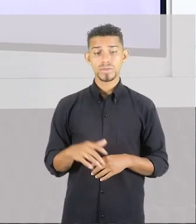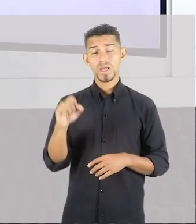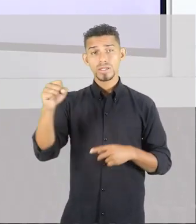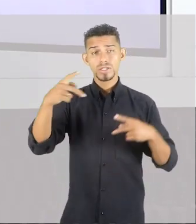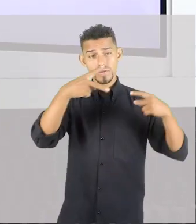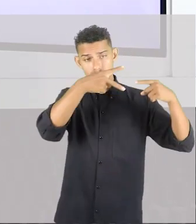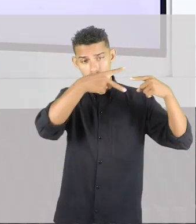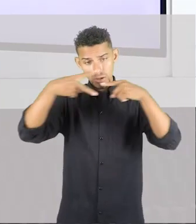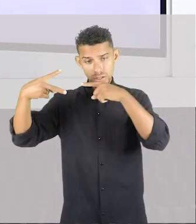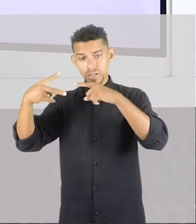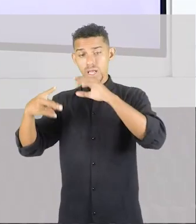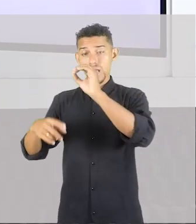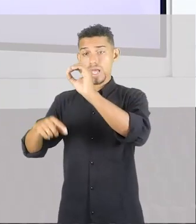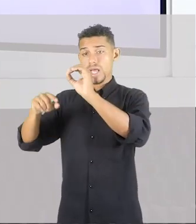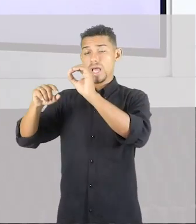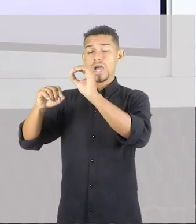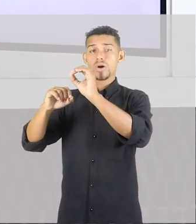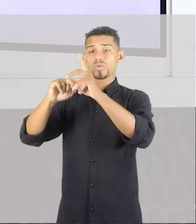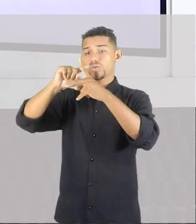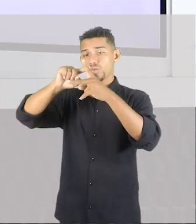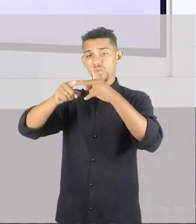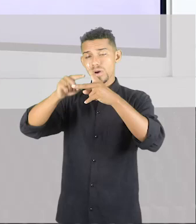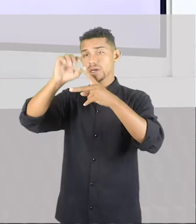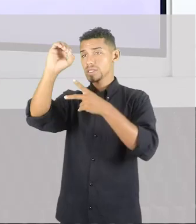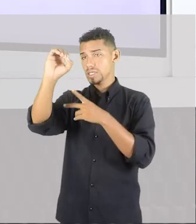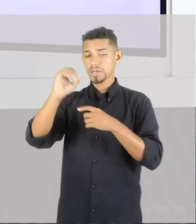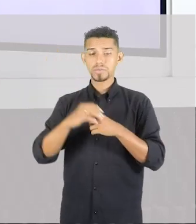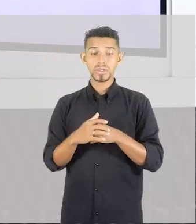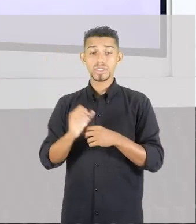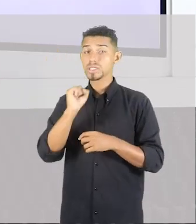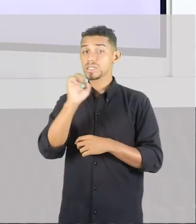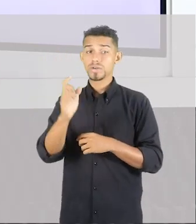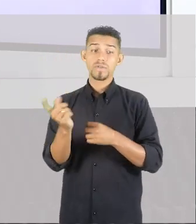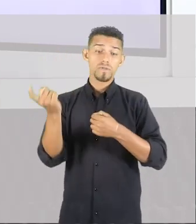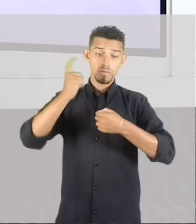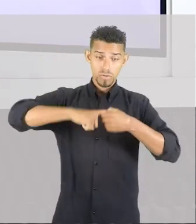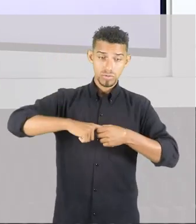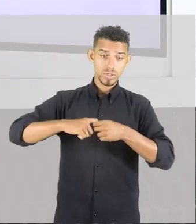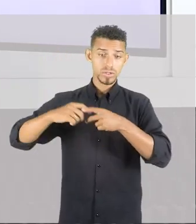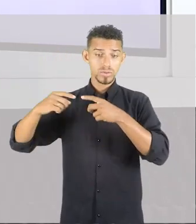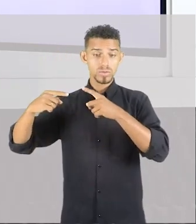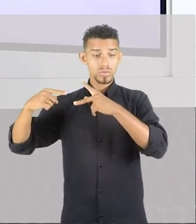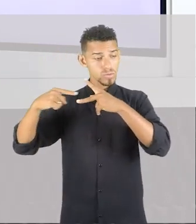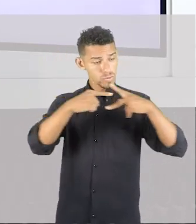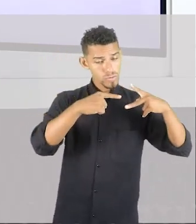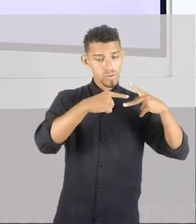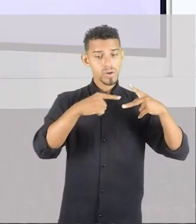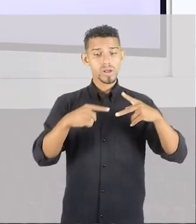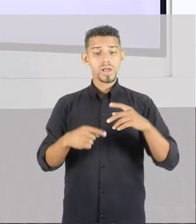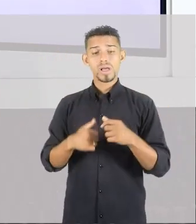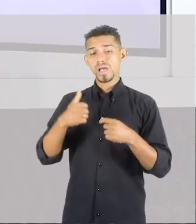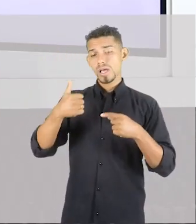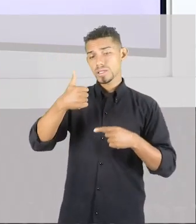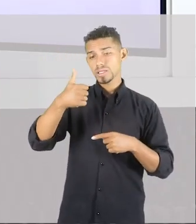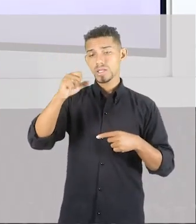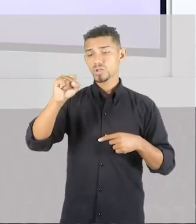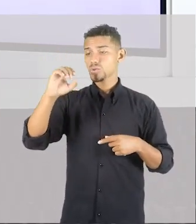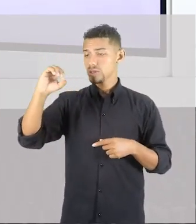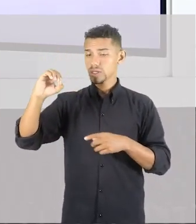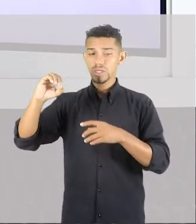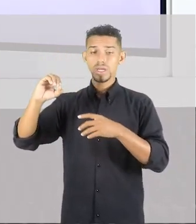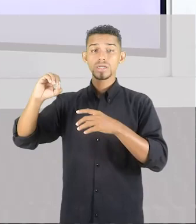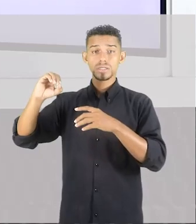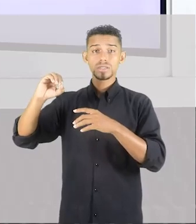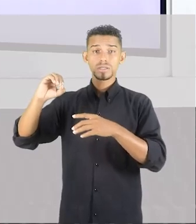grau. Se for voltando, o ângulo é 180 graus. Ambos os casos, o seno de 0